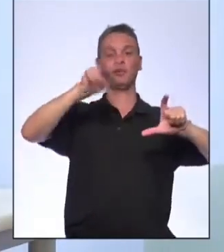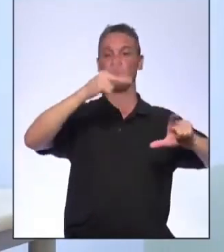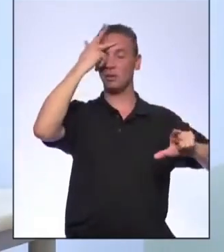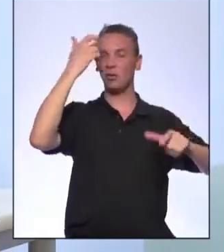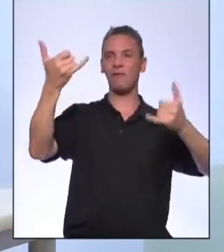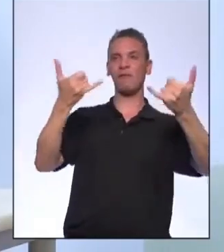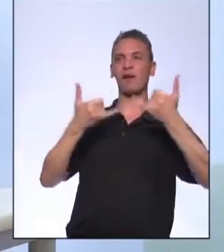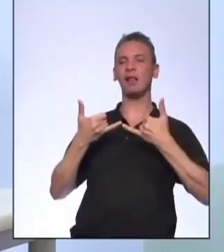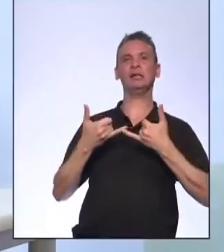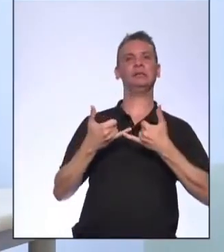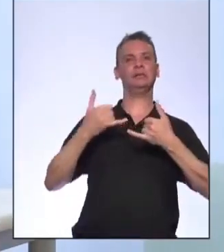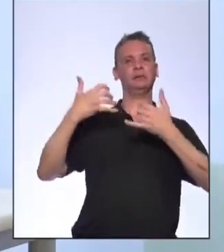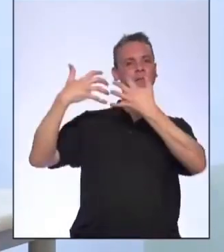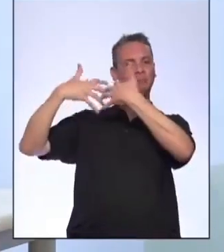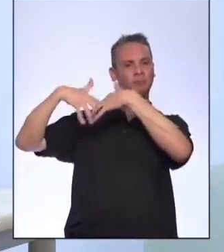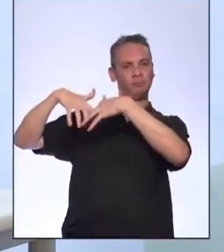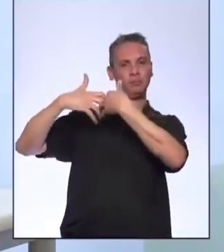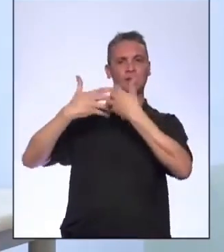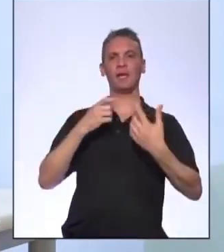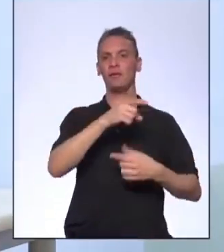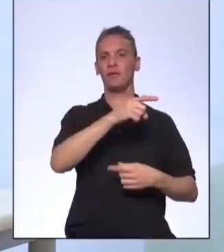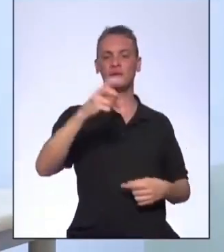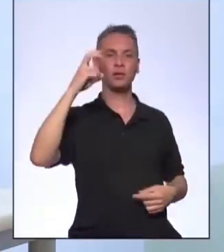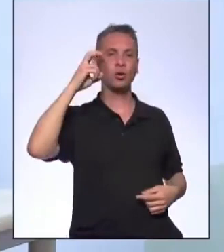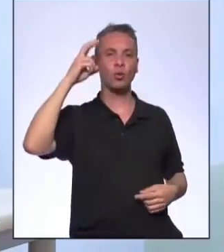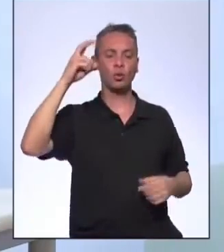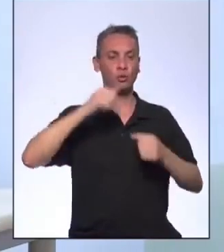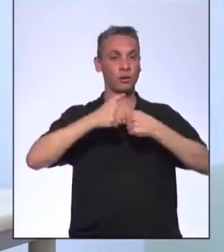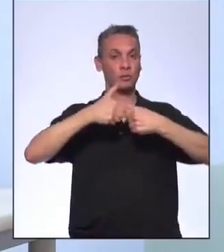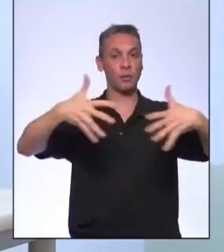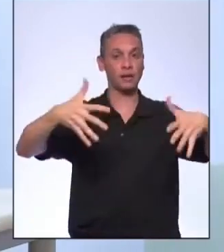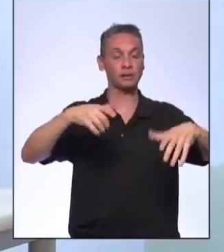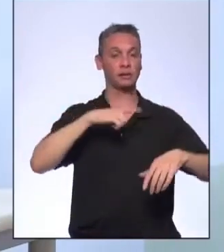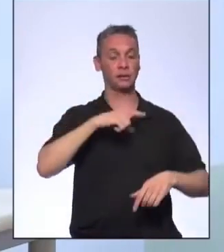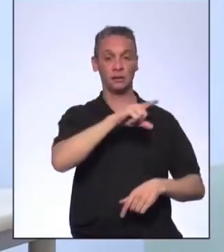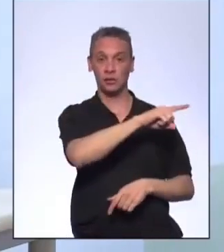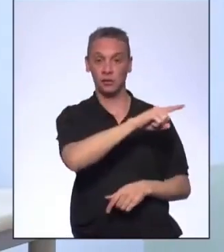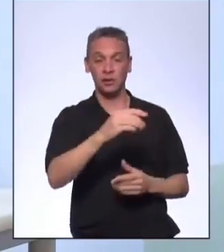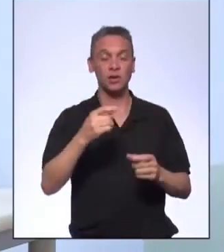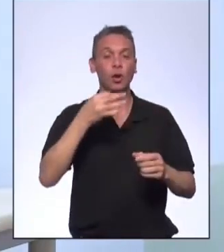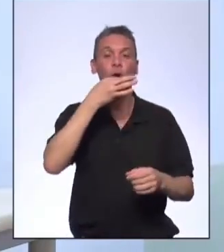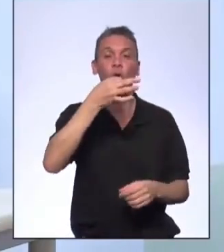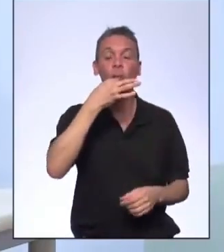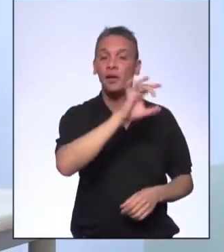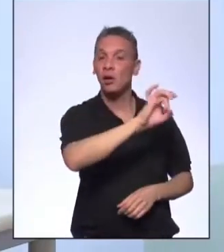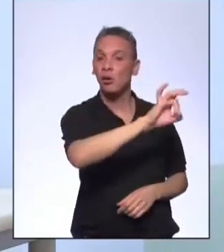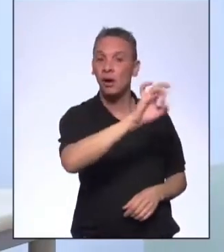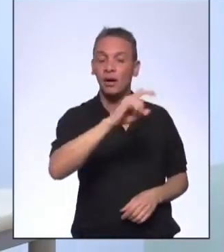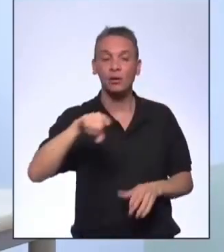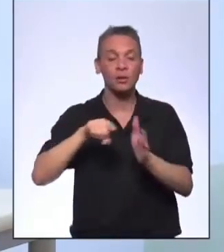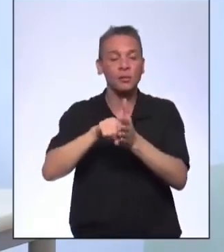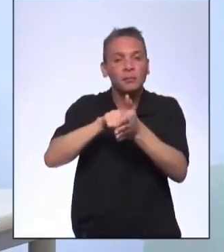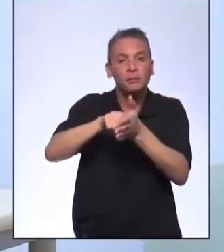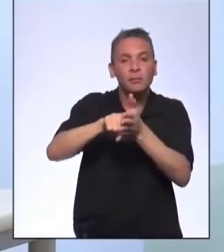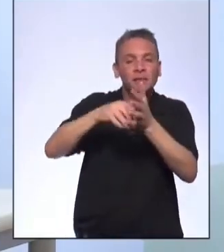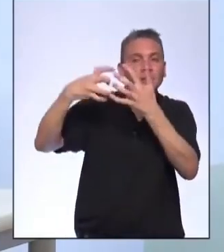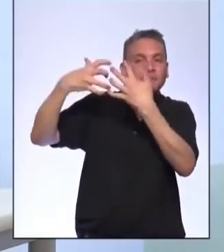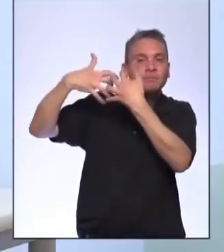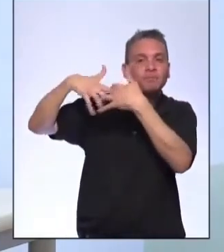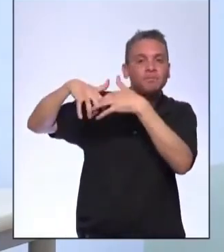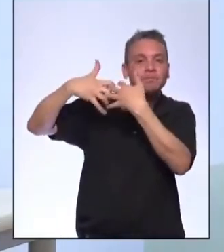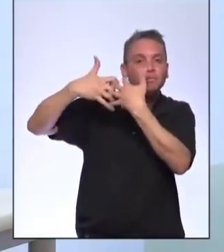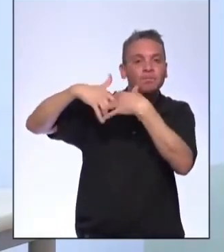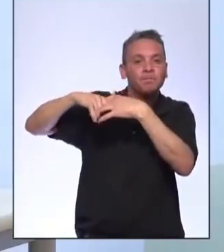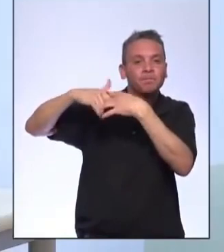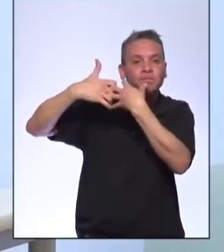Né? Então, é justamente o que a gente quer com a cultura de massa, que a gente comece a ter uma opinião e começar a pesquisar e criticar aquilo que chega